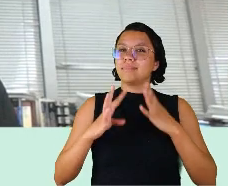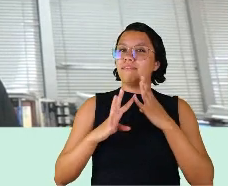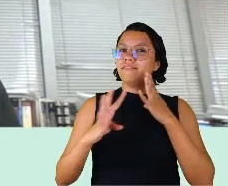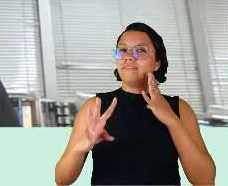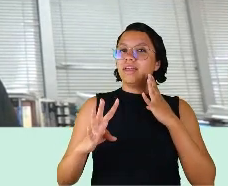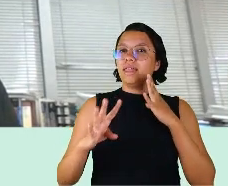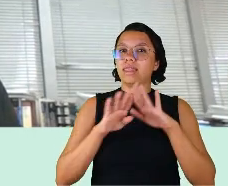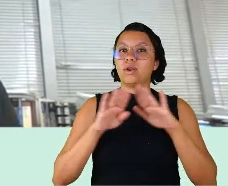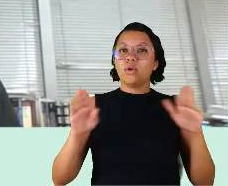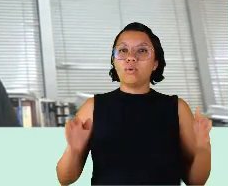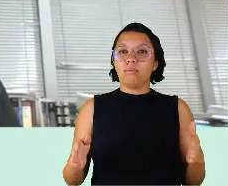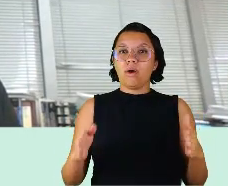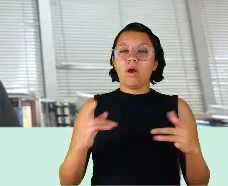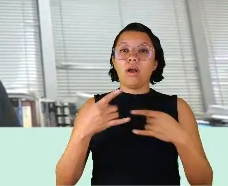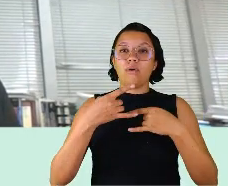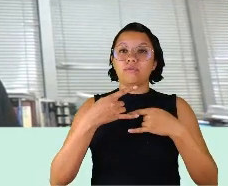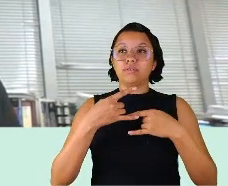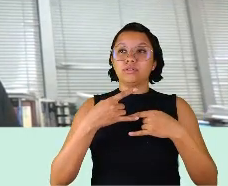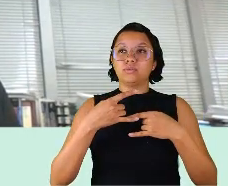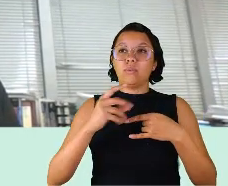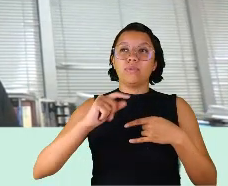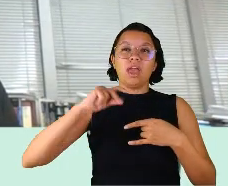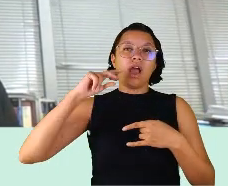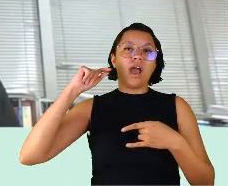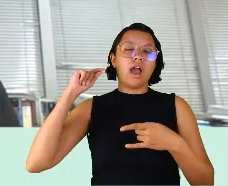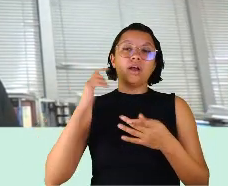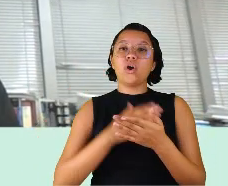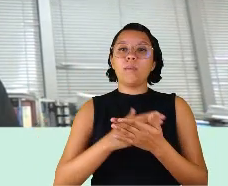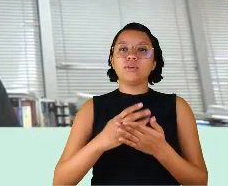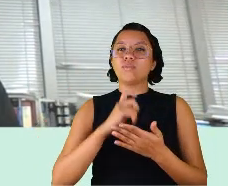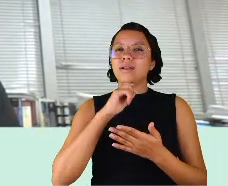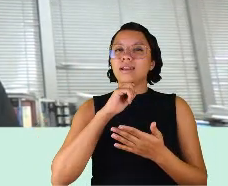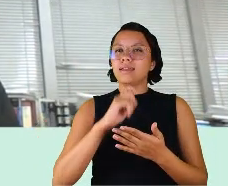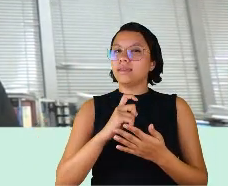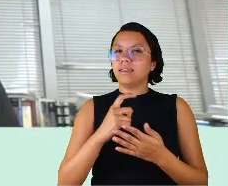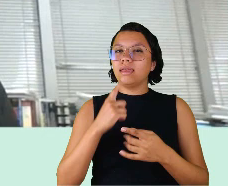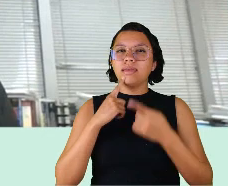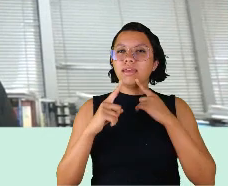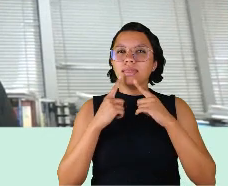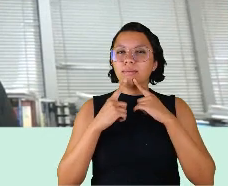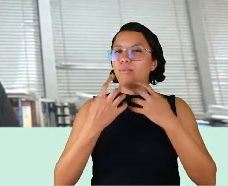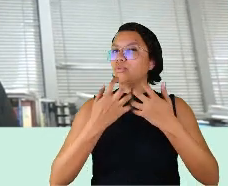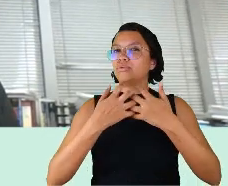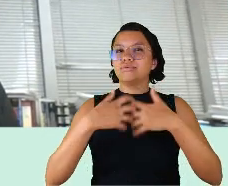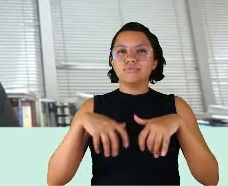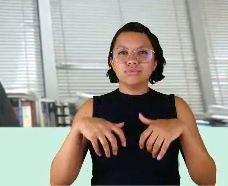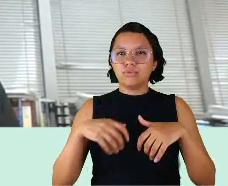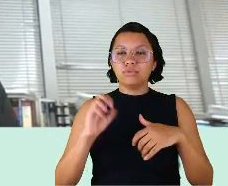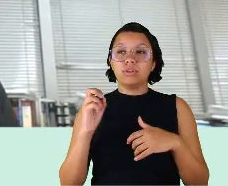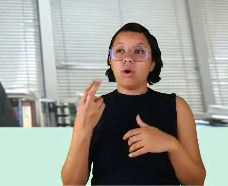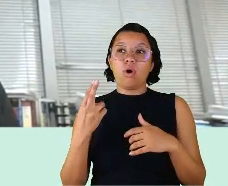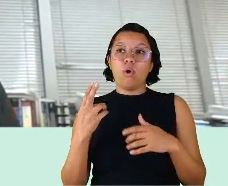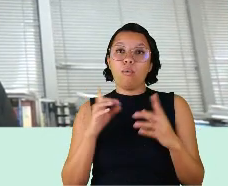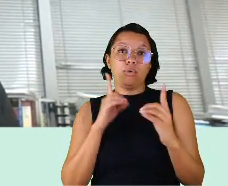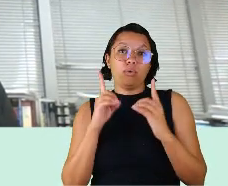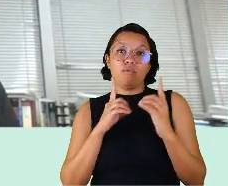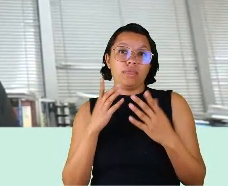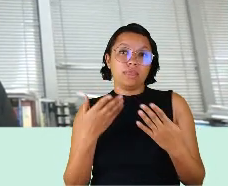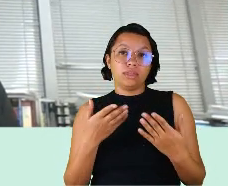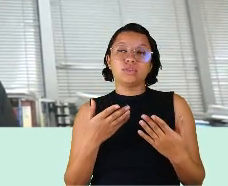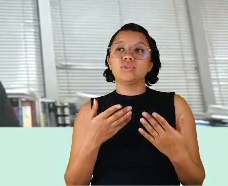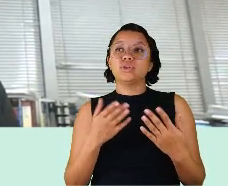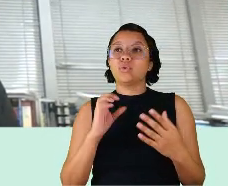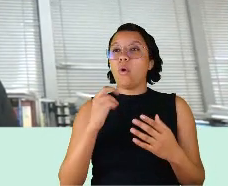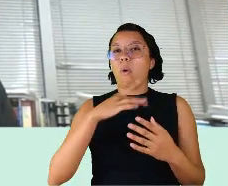virtual. Desde que isso foi implantado, ninguém reclamou que não funciona, ou que não foi atendido, ou que